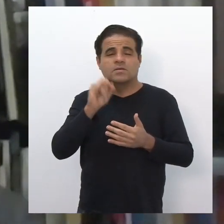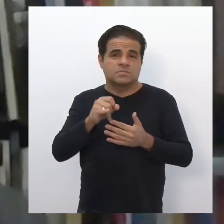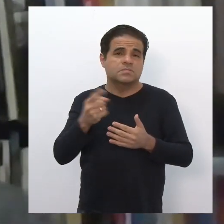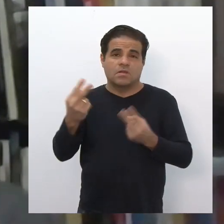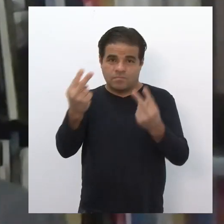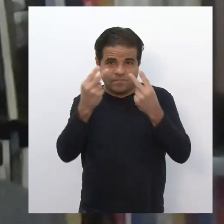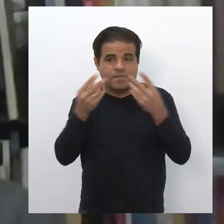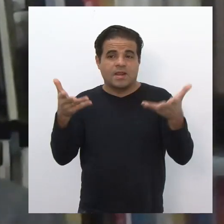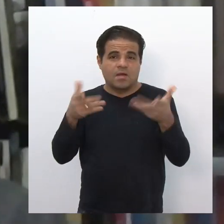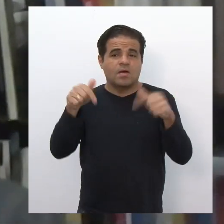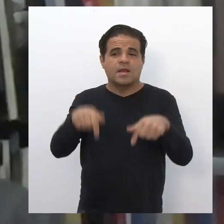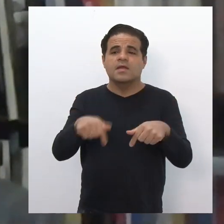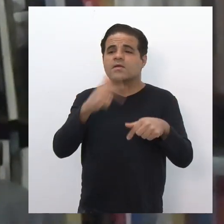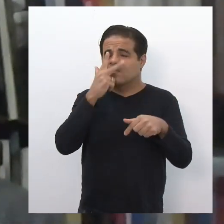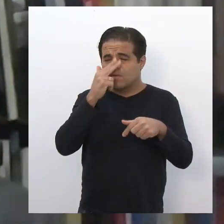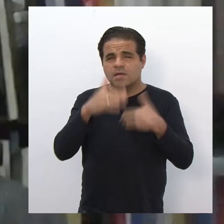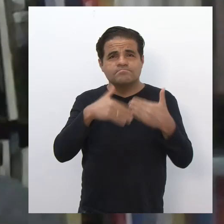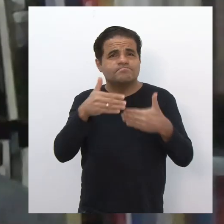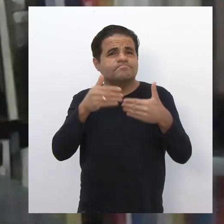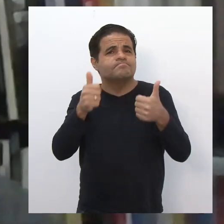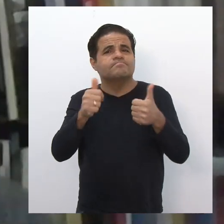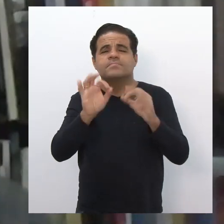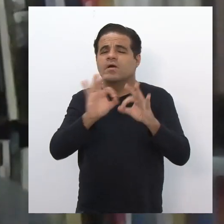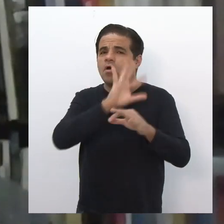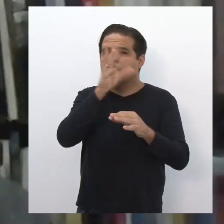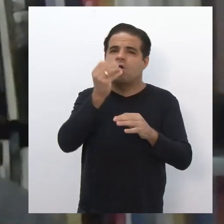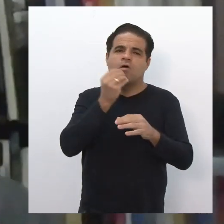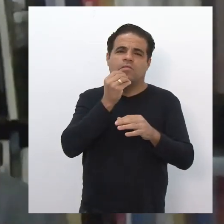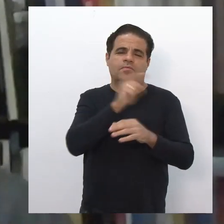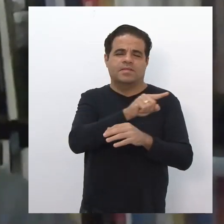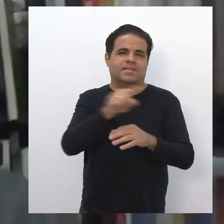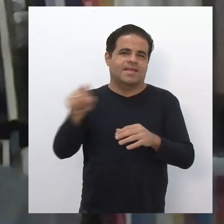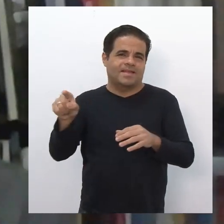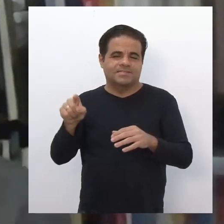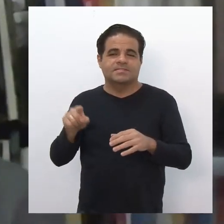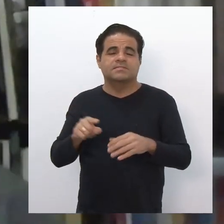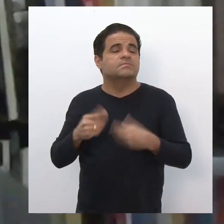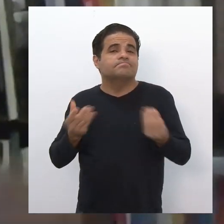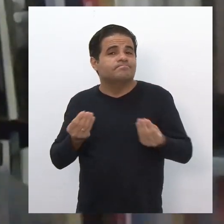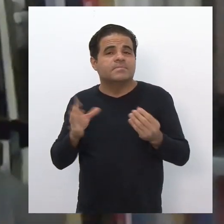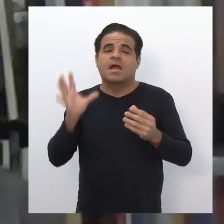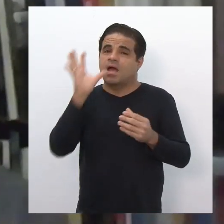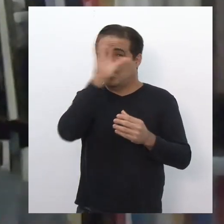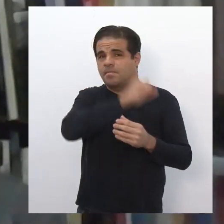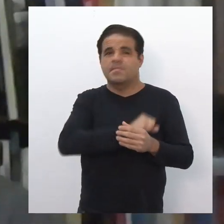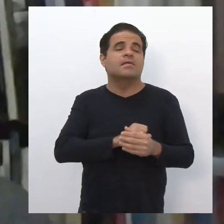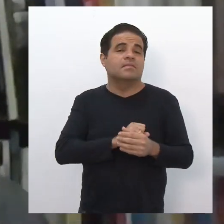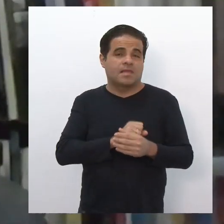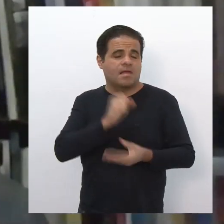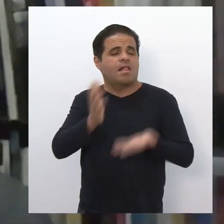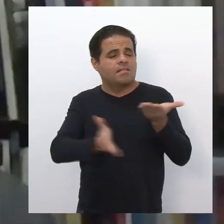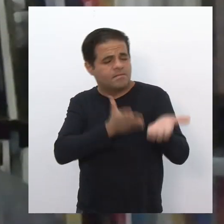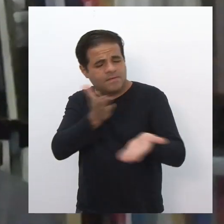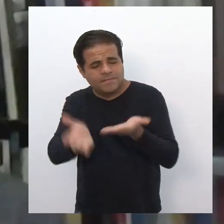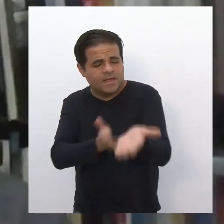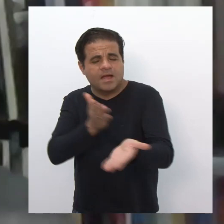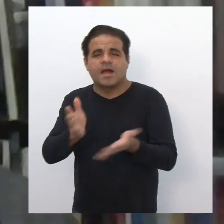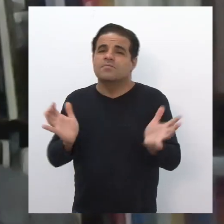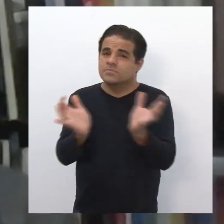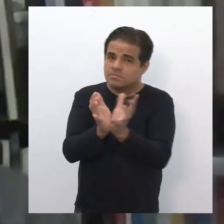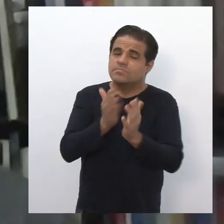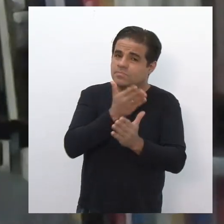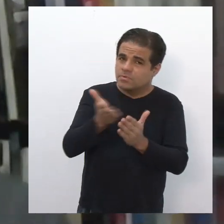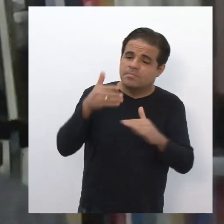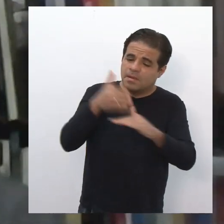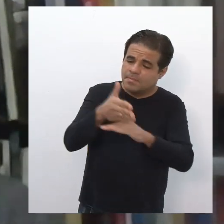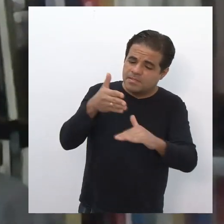nos assistindo, eu acho que acaba sendo uma grande oportunidade de aprender, né, a lidar com esse público